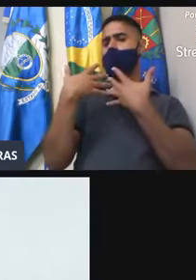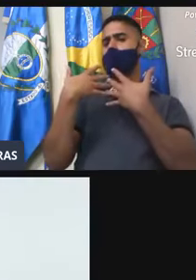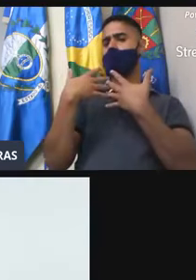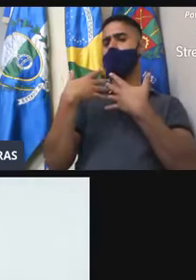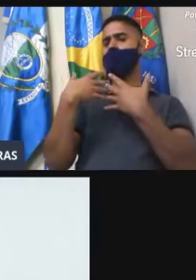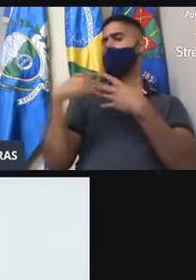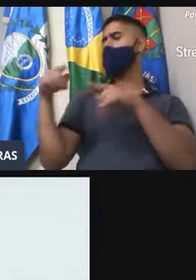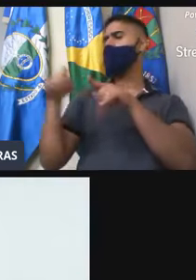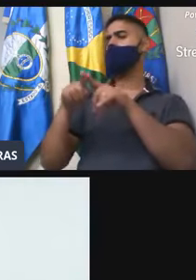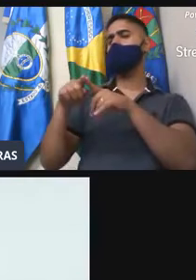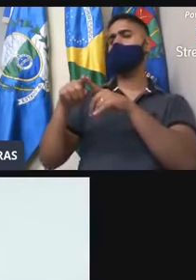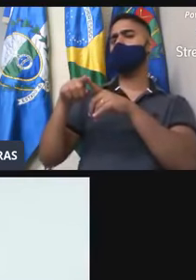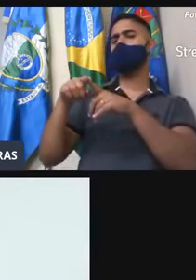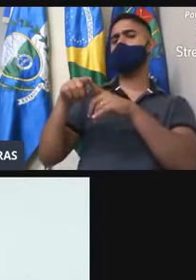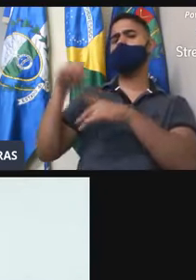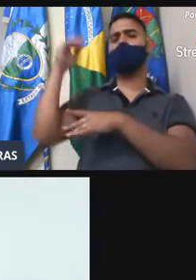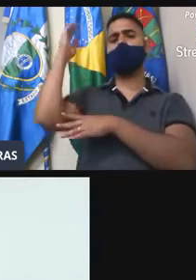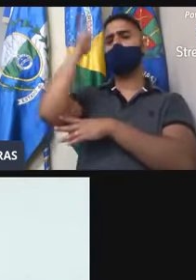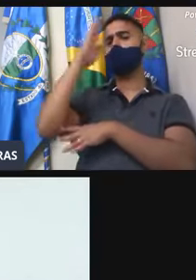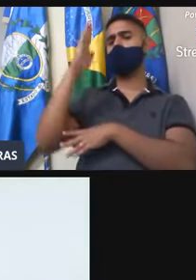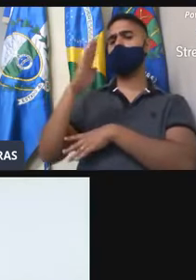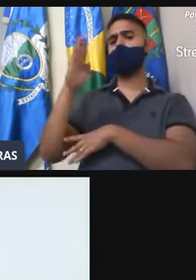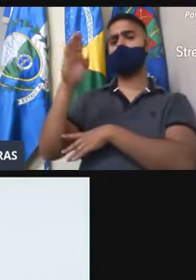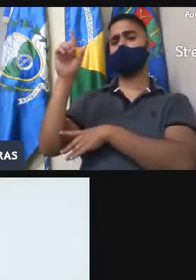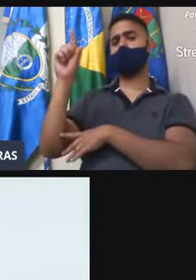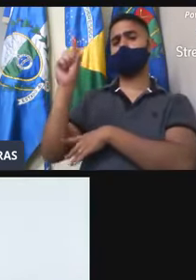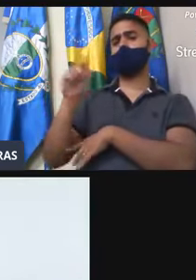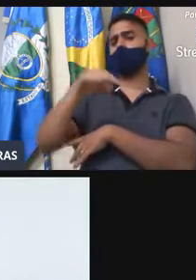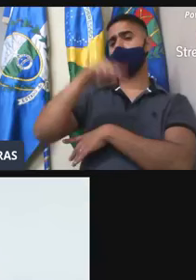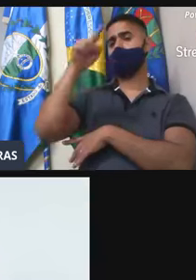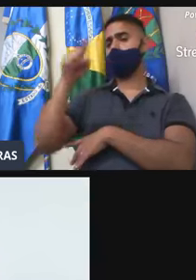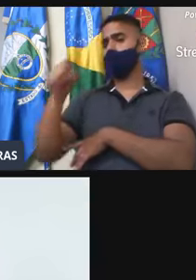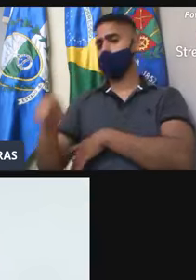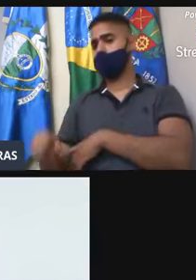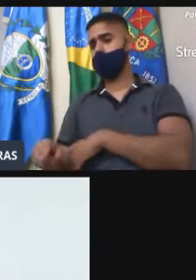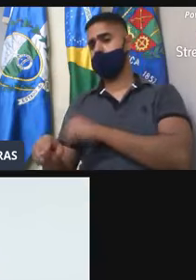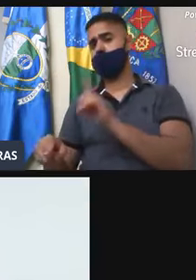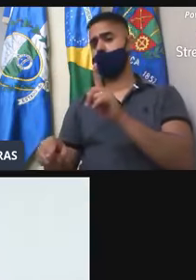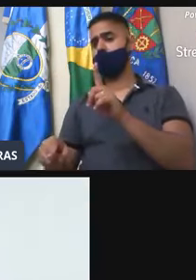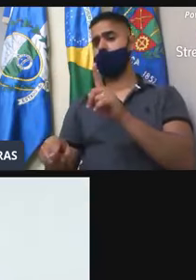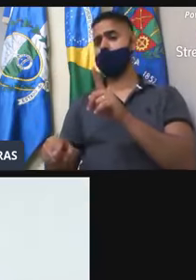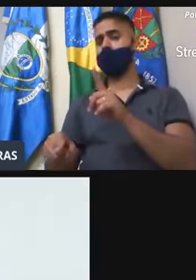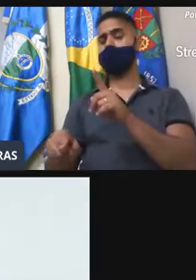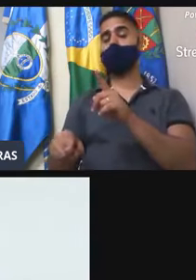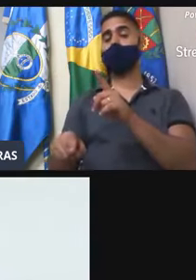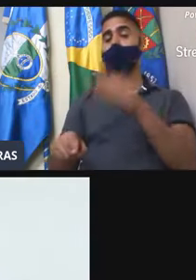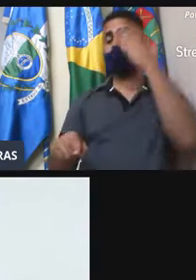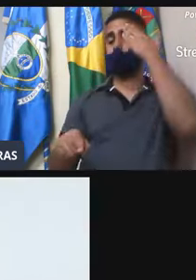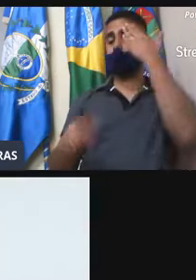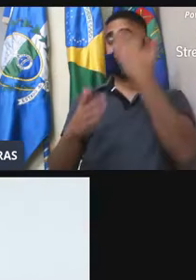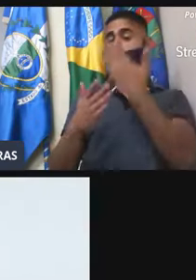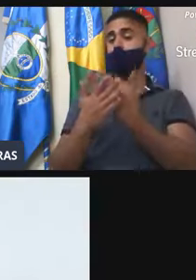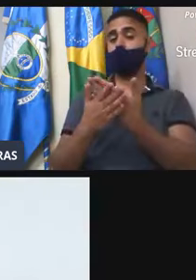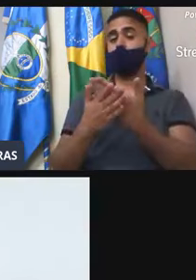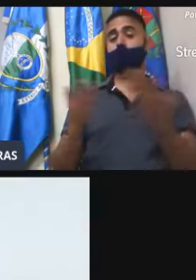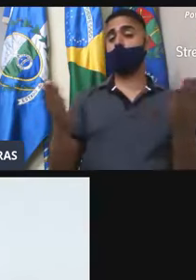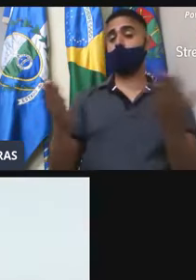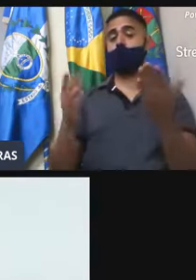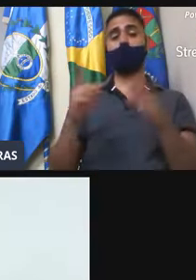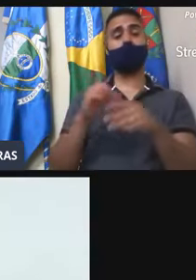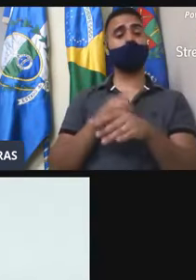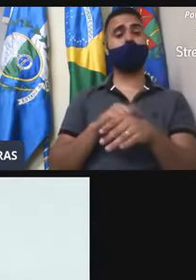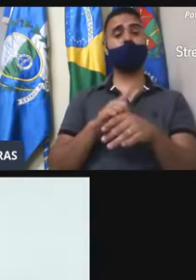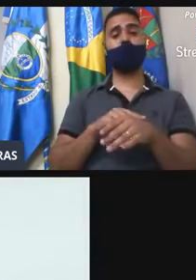de contaminados, inclusive a nível nacional, não diminuíram. Então, eu acredito que